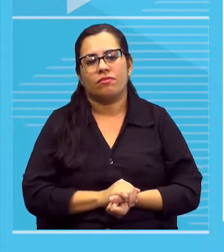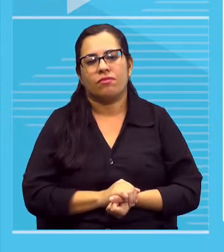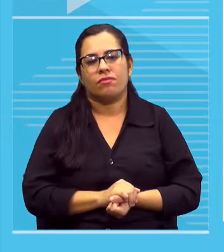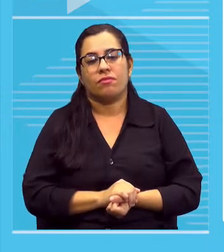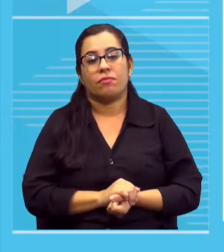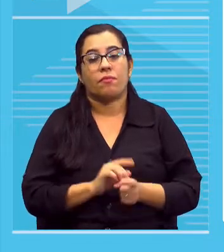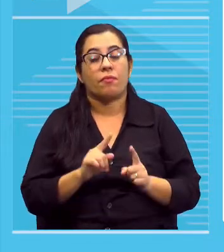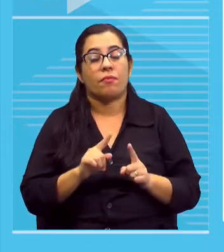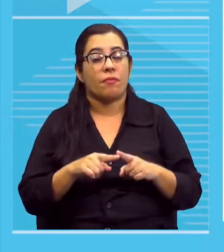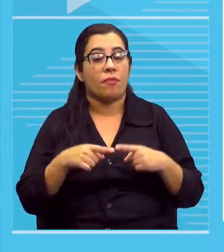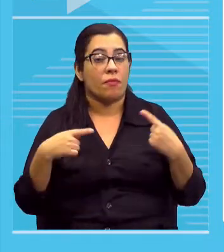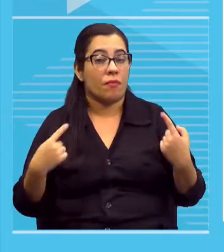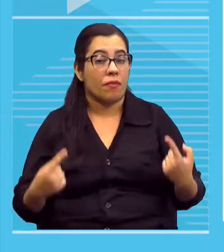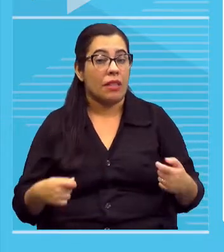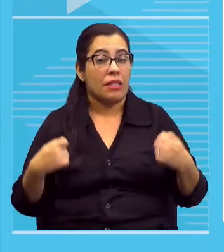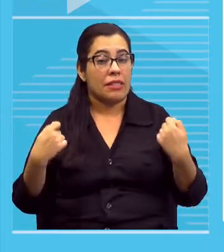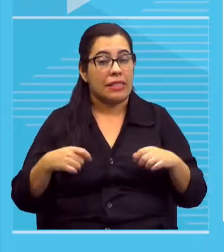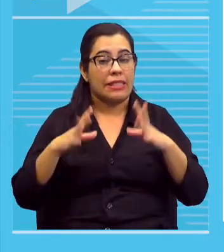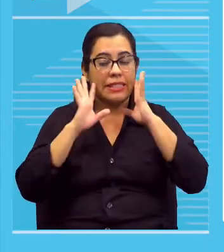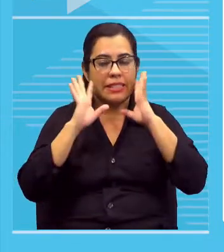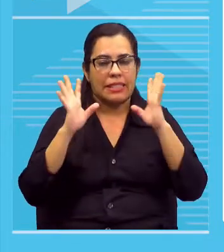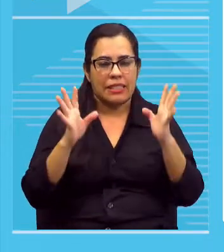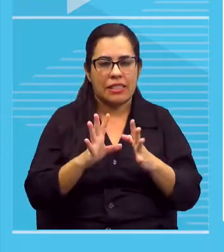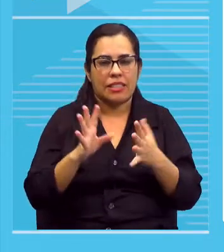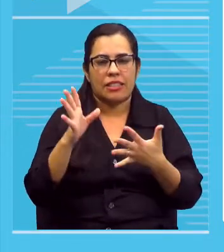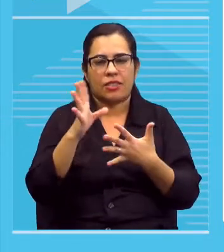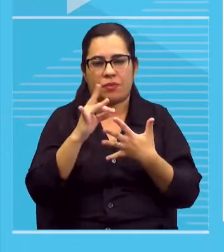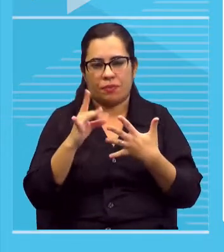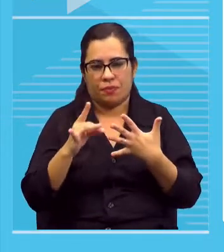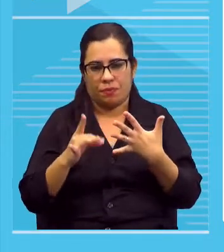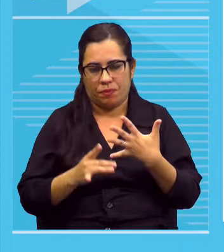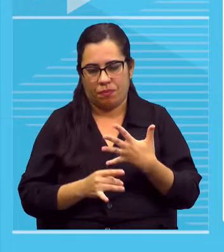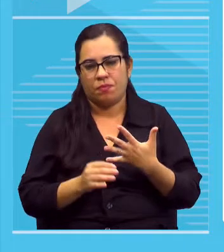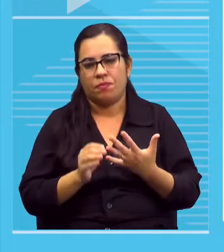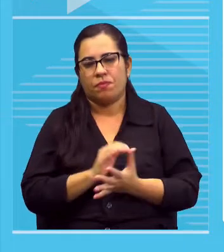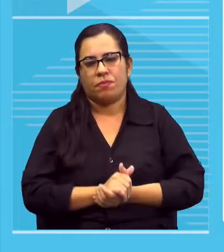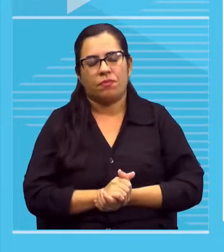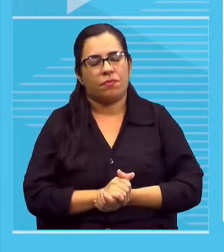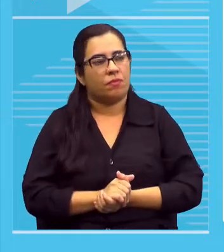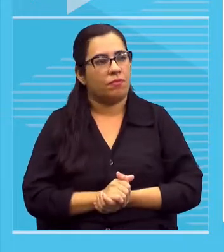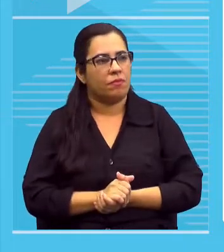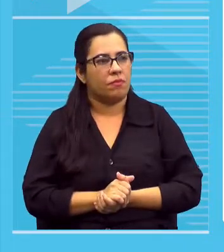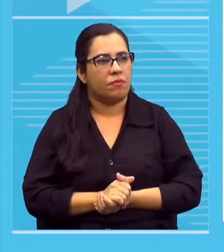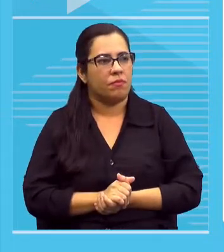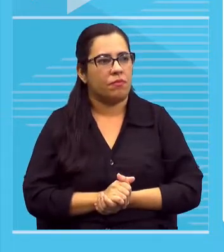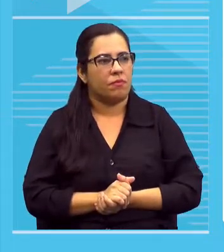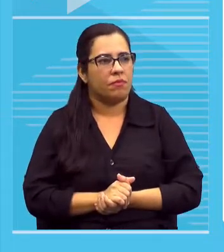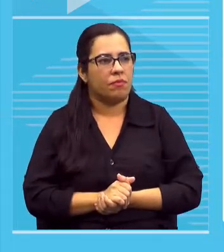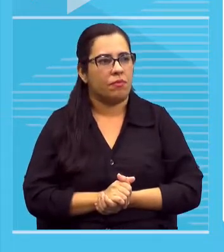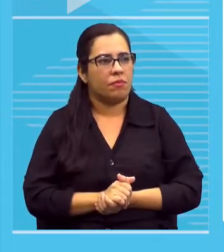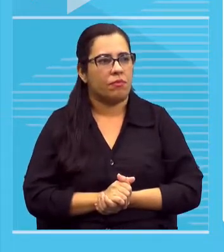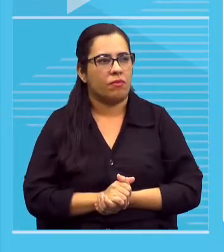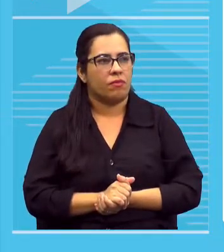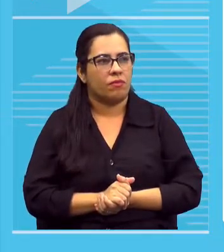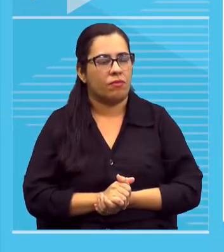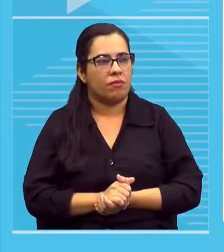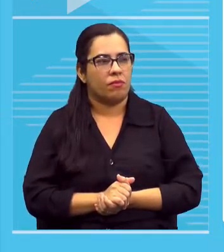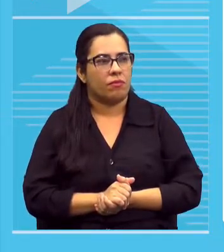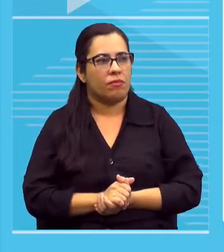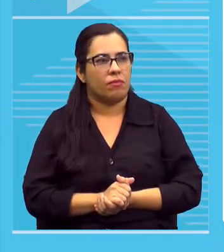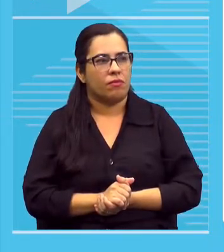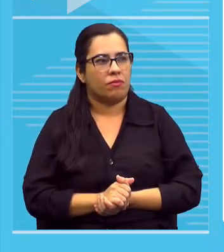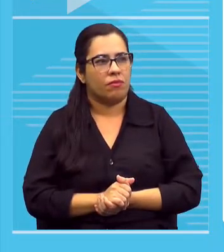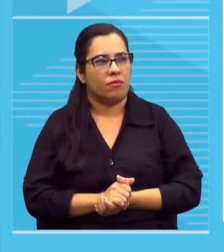é só que eu preciso lembrar de outro detalhe galeria se lembram